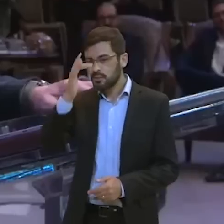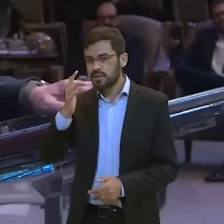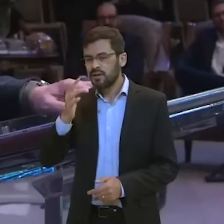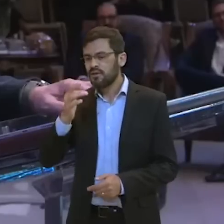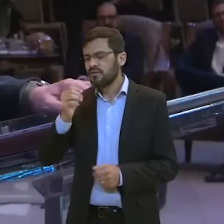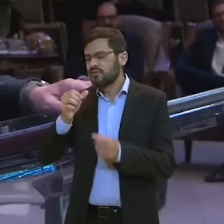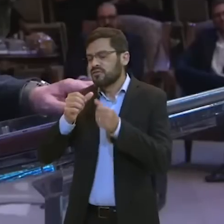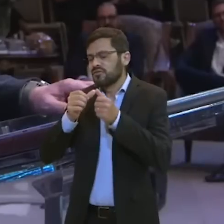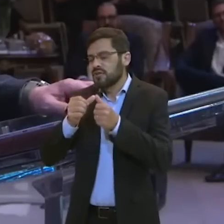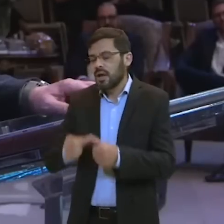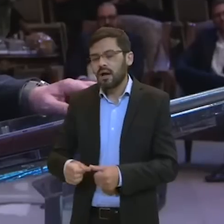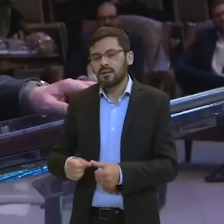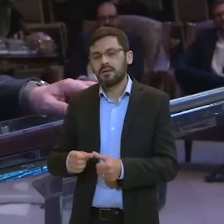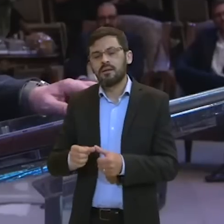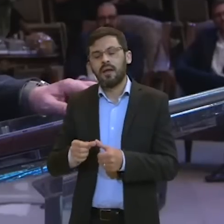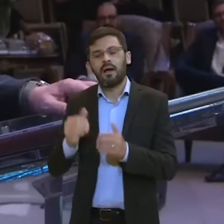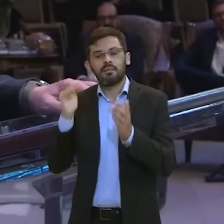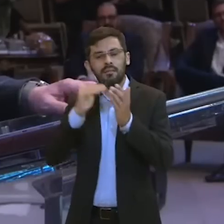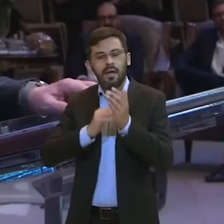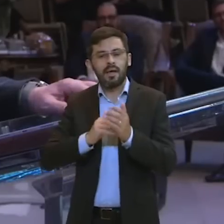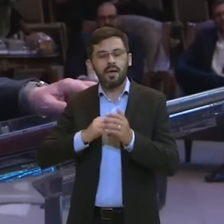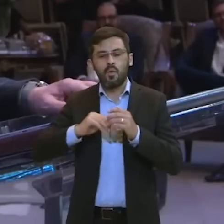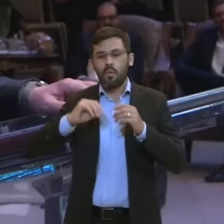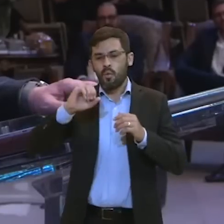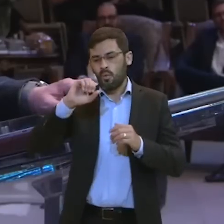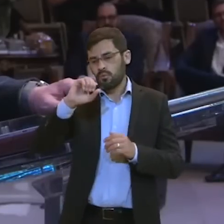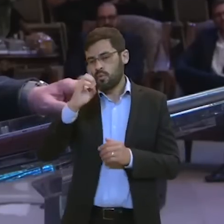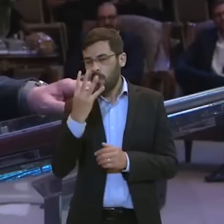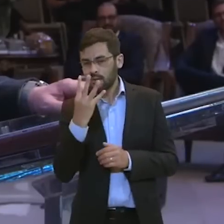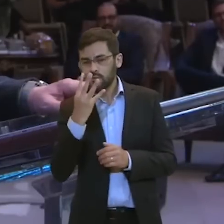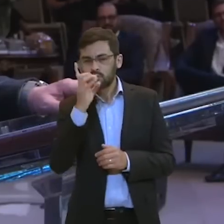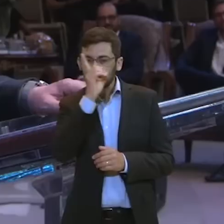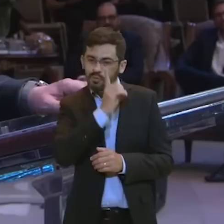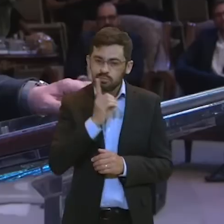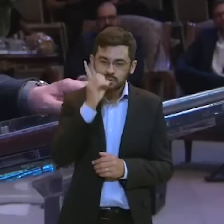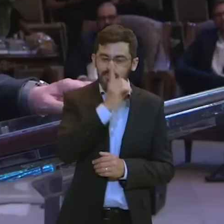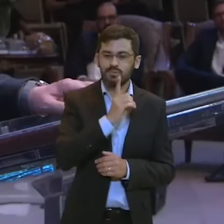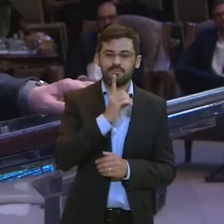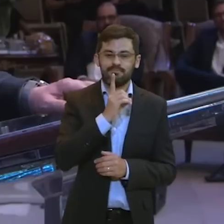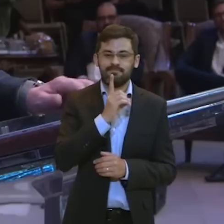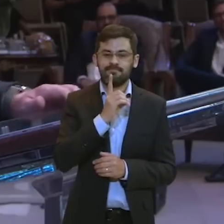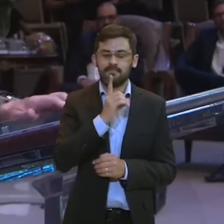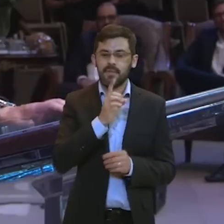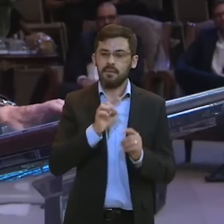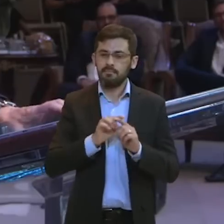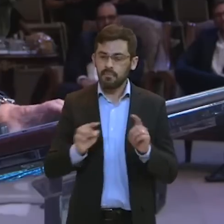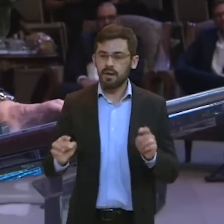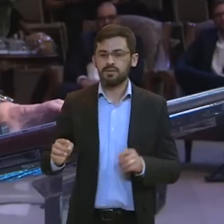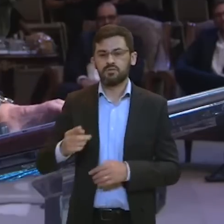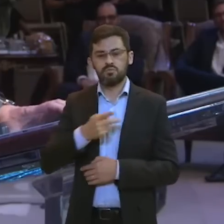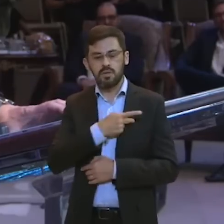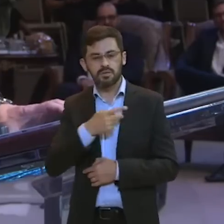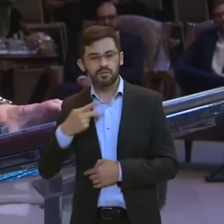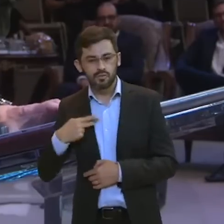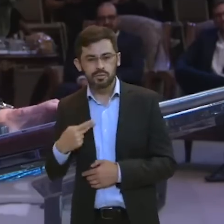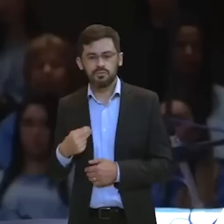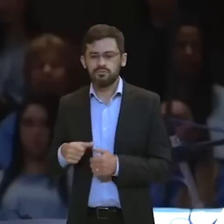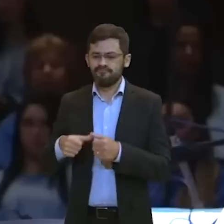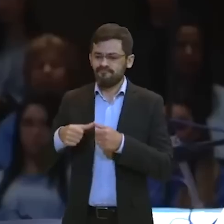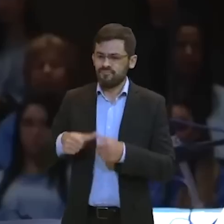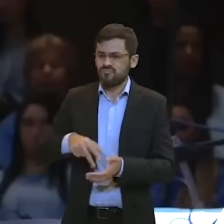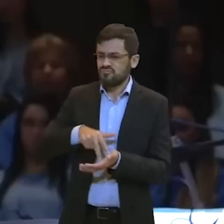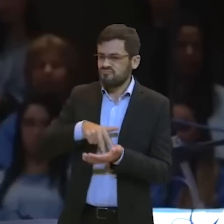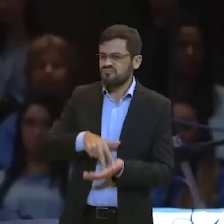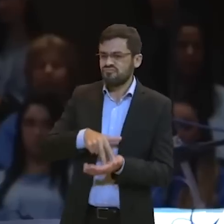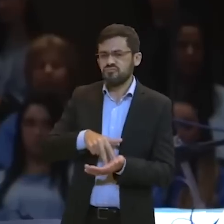8 sermões, ou seja, 4 domingos. Ele morreu como pastor